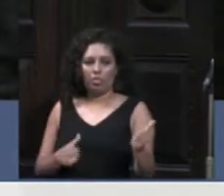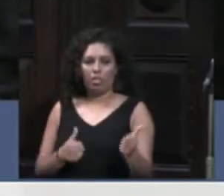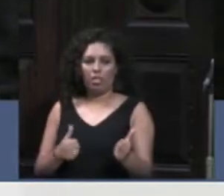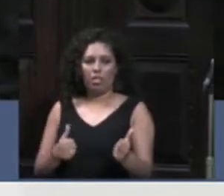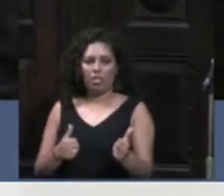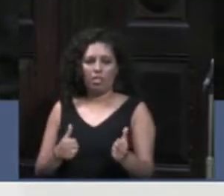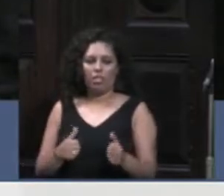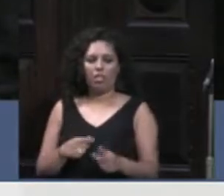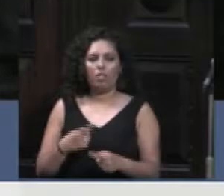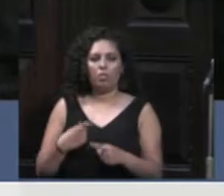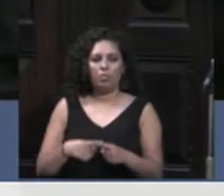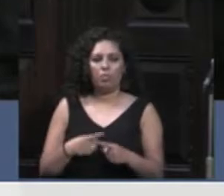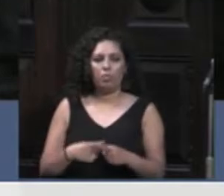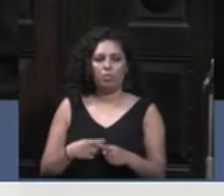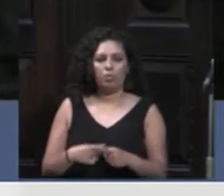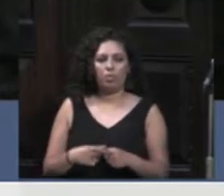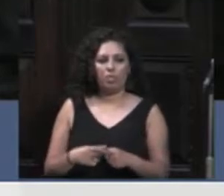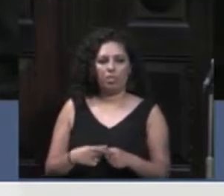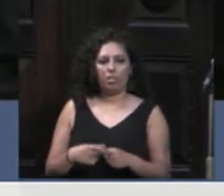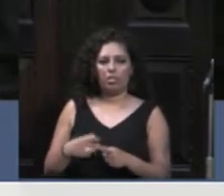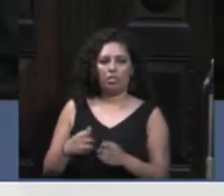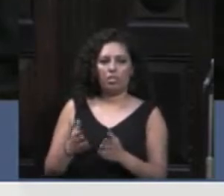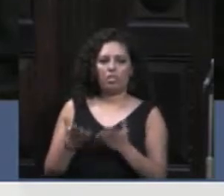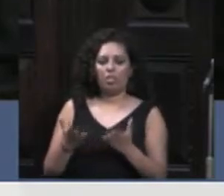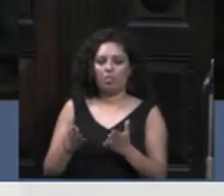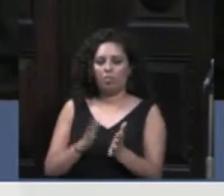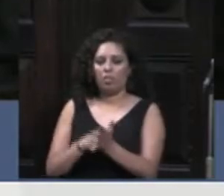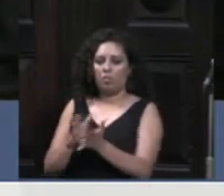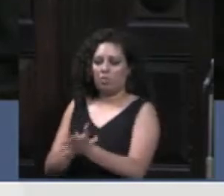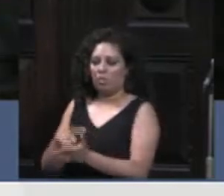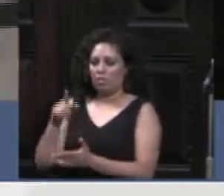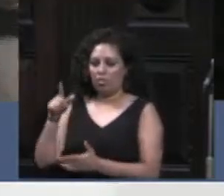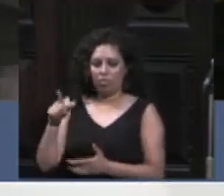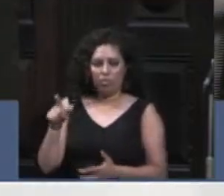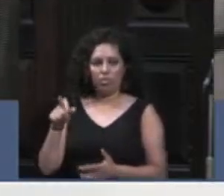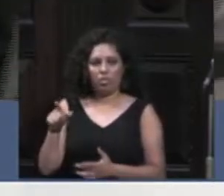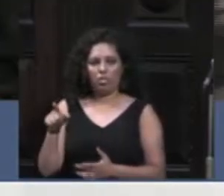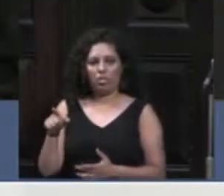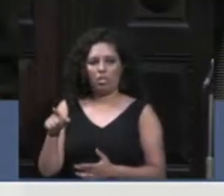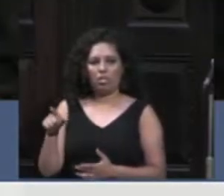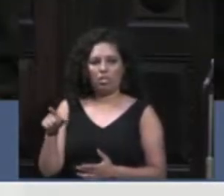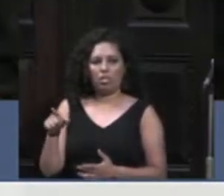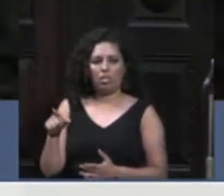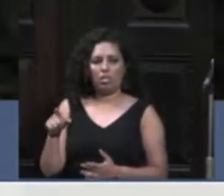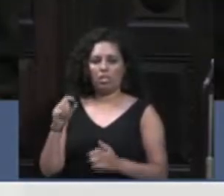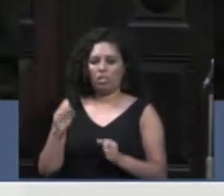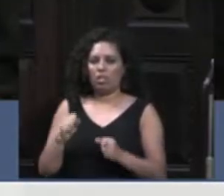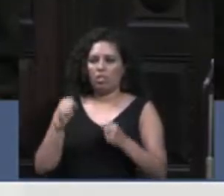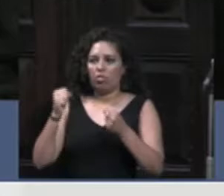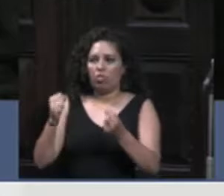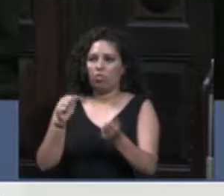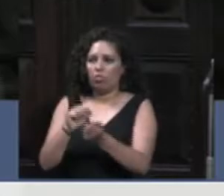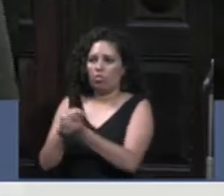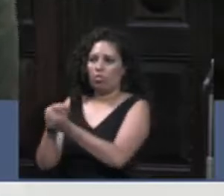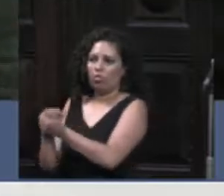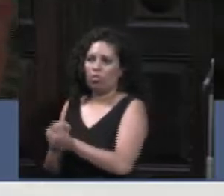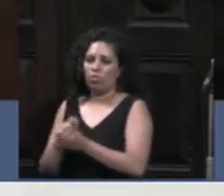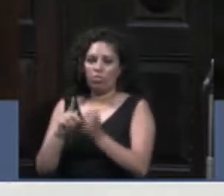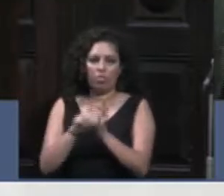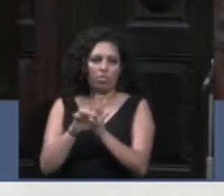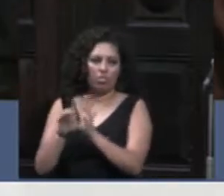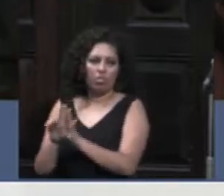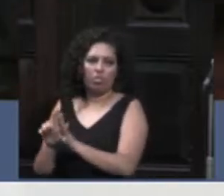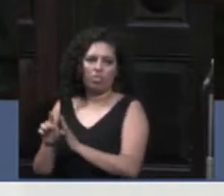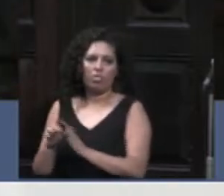de cinzas, o que é o meio termo. Então eu queria saudar Vossa Excelência por ter tido a iniciativa do projeto, os companheiros aqui da casa,